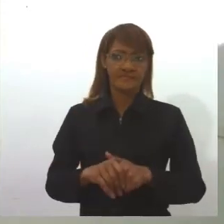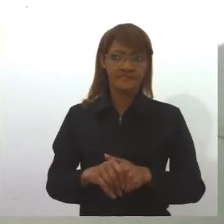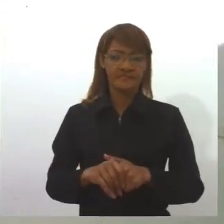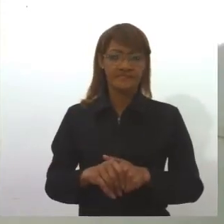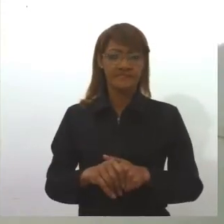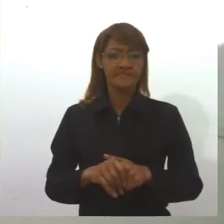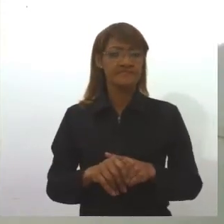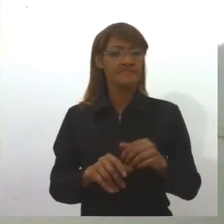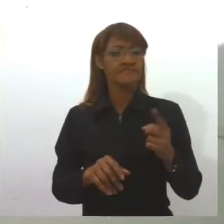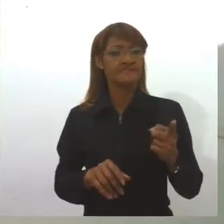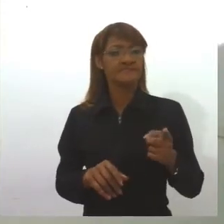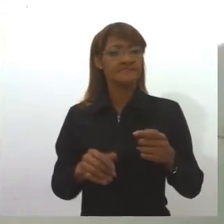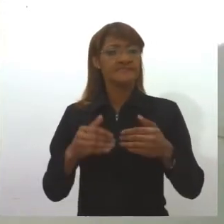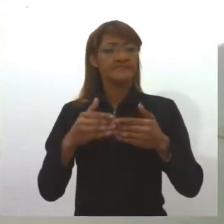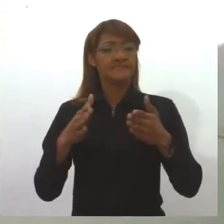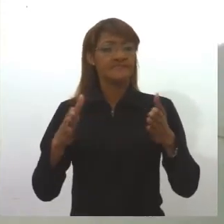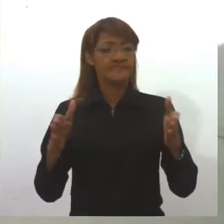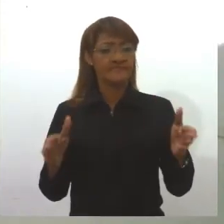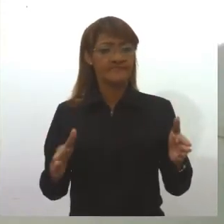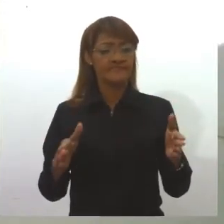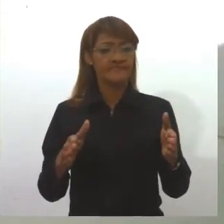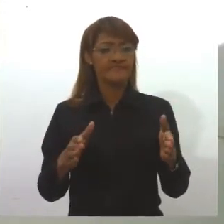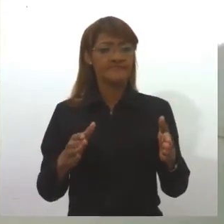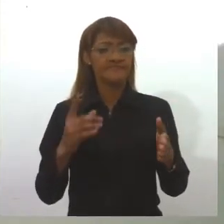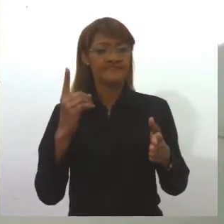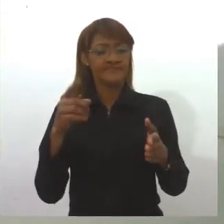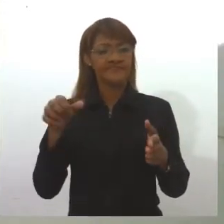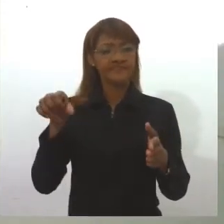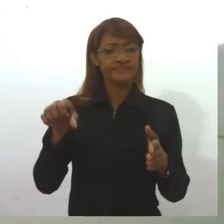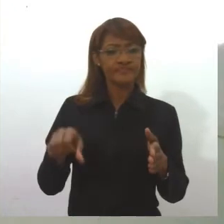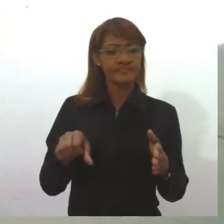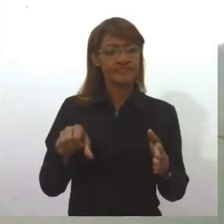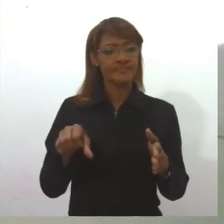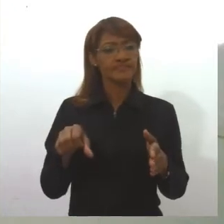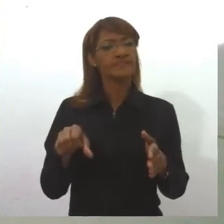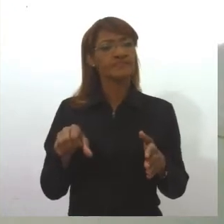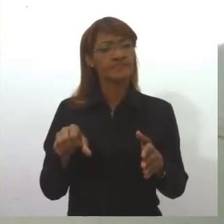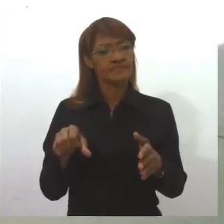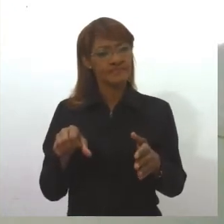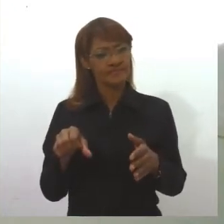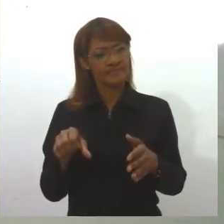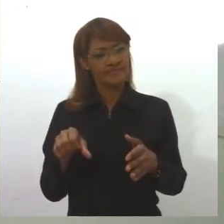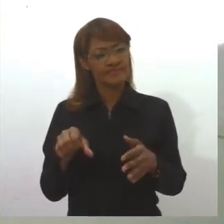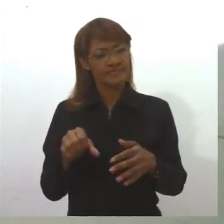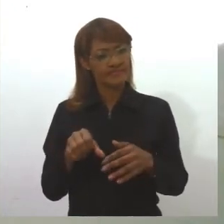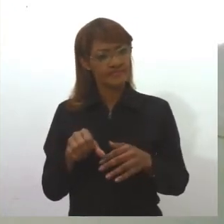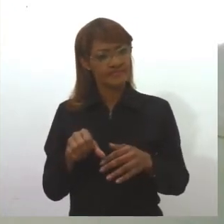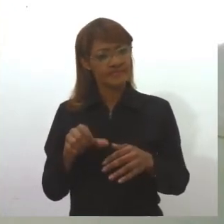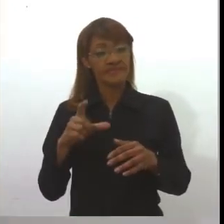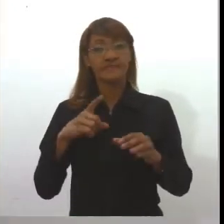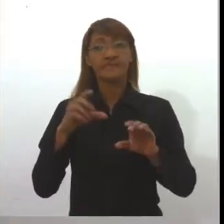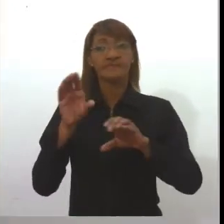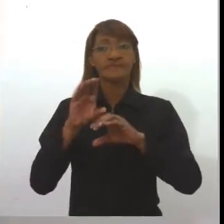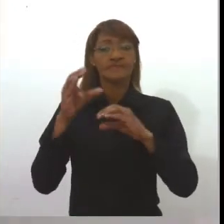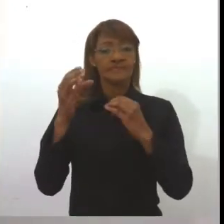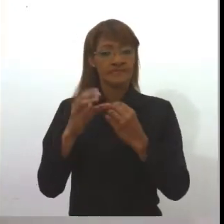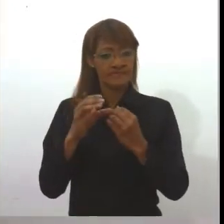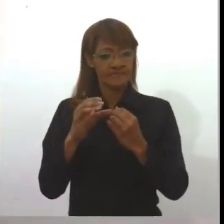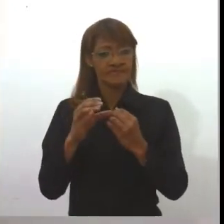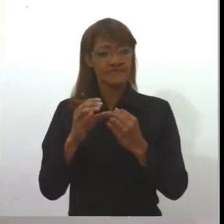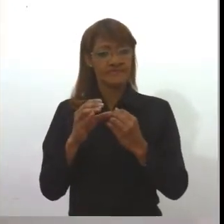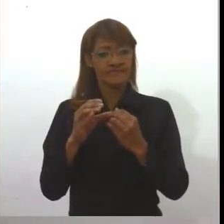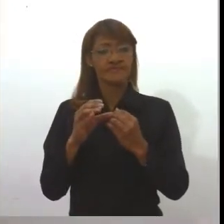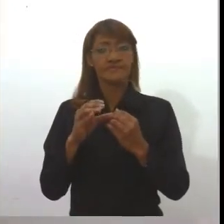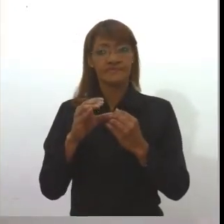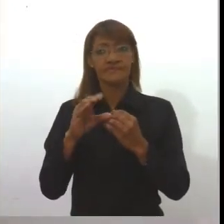A abertura da maratona é agora dia 19, ela vai acontecer lá no Tiradentes Innovation Center, lá na UNIT